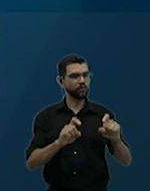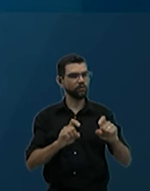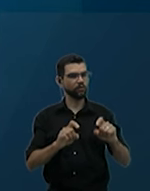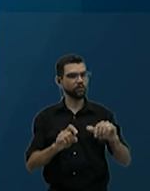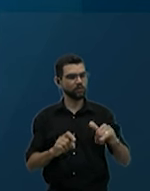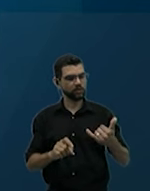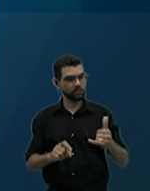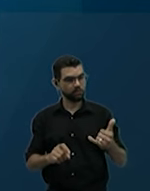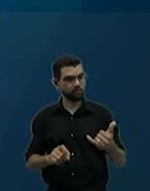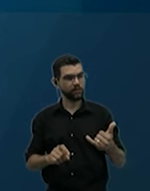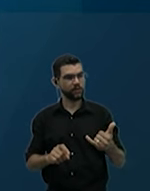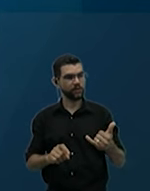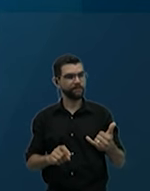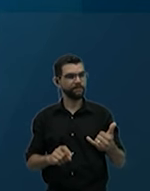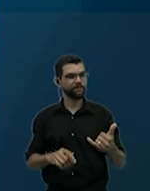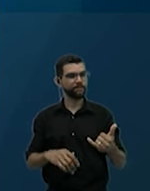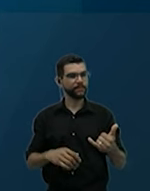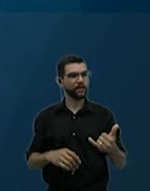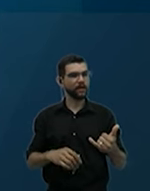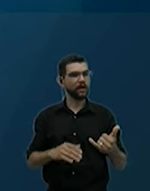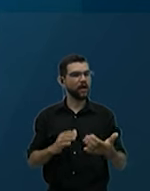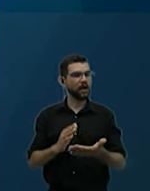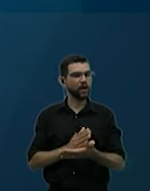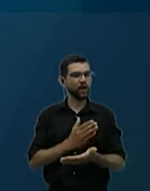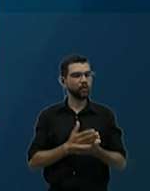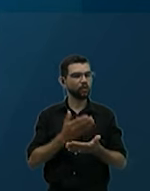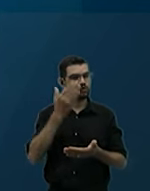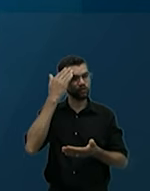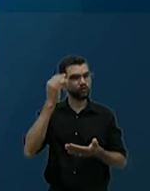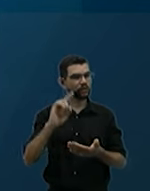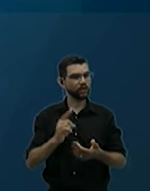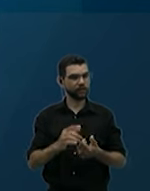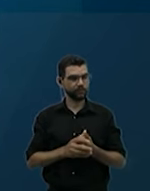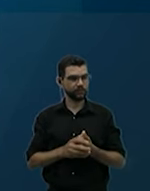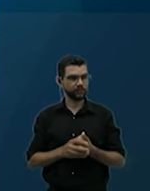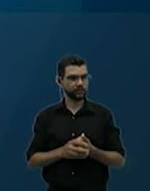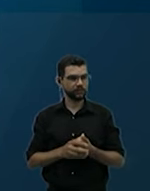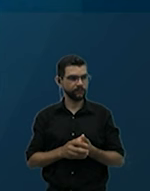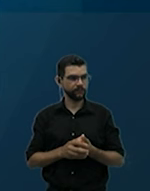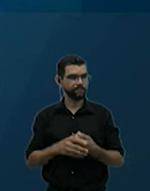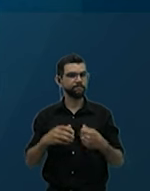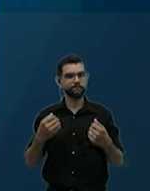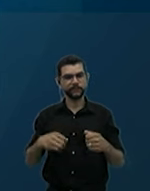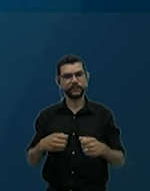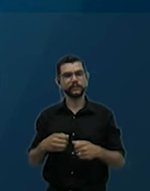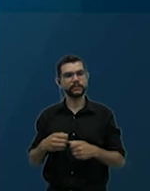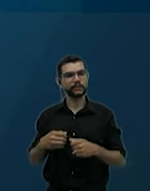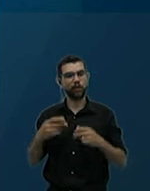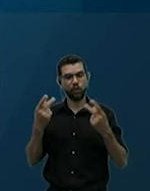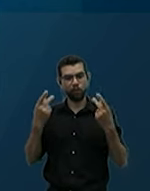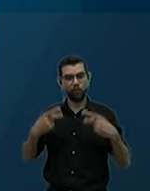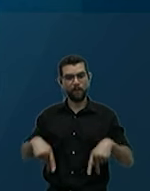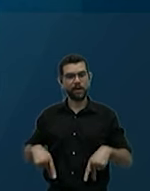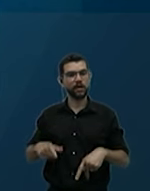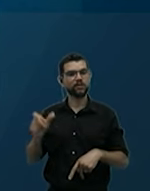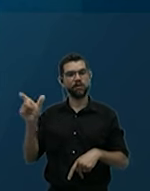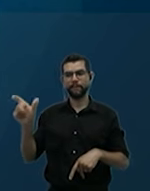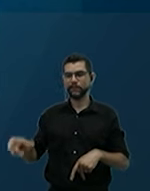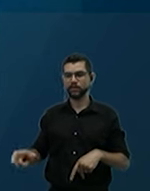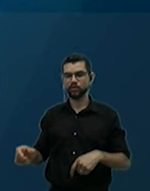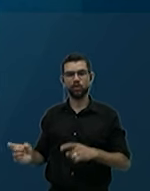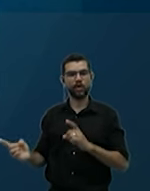intervindo dentro desse processo, nós temos aí 65% dos benefícios que são analisados por robô